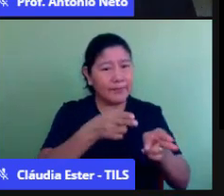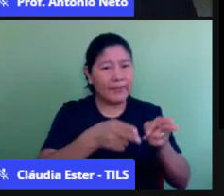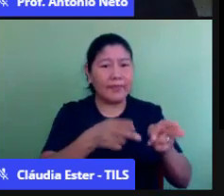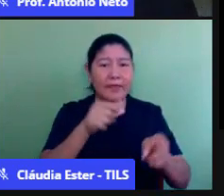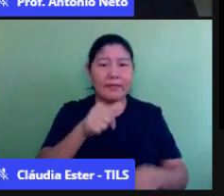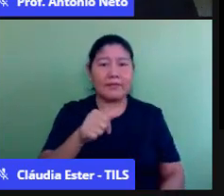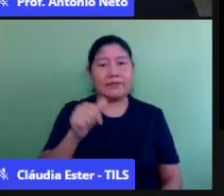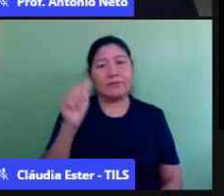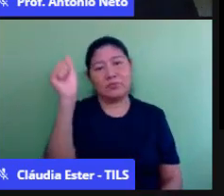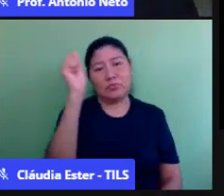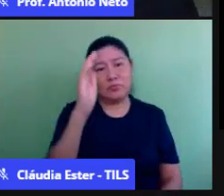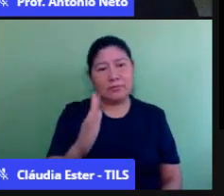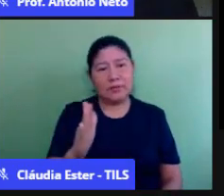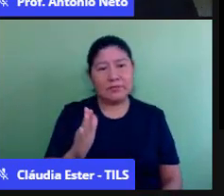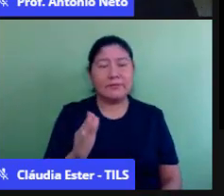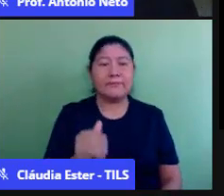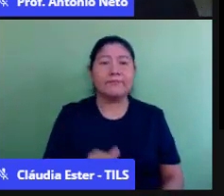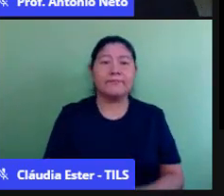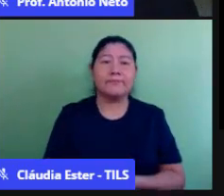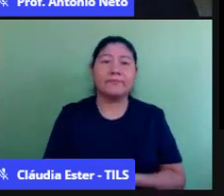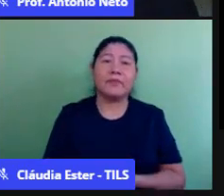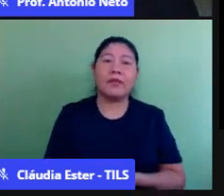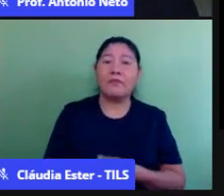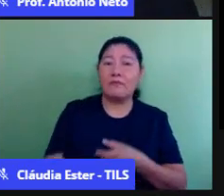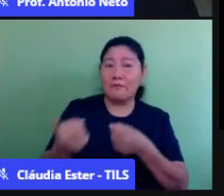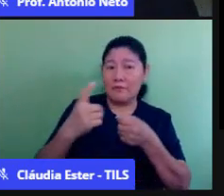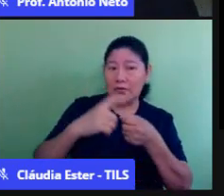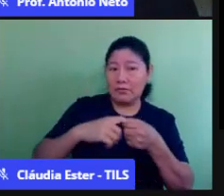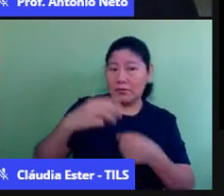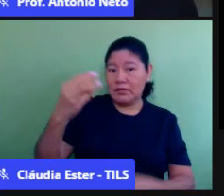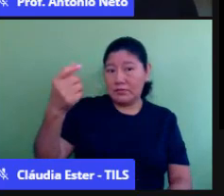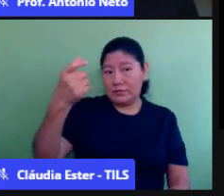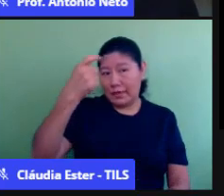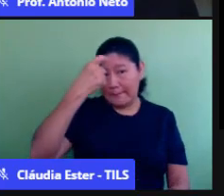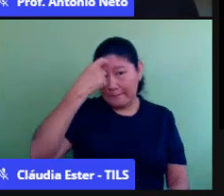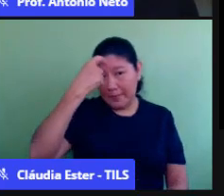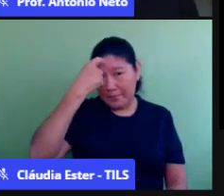Então, vamos buscar a memória, pensando aí, não sei se